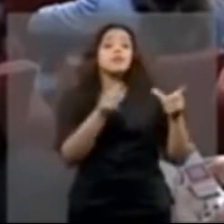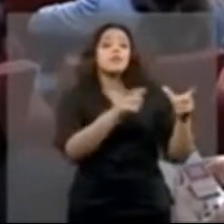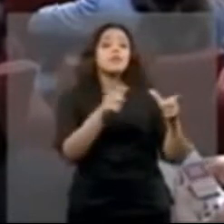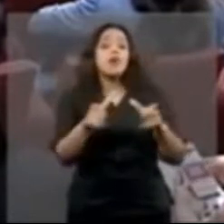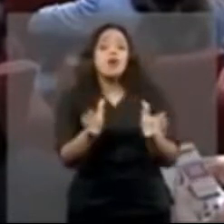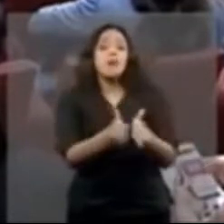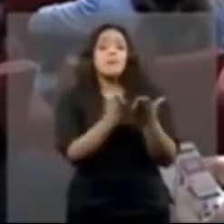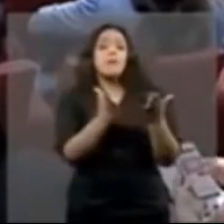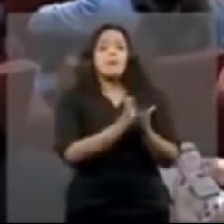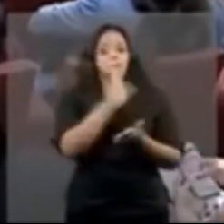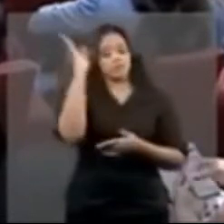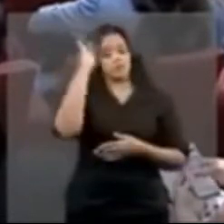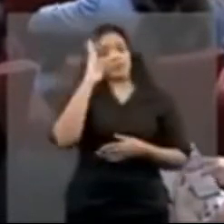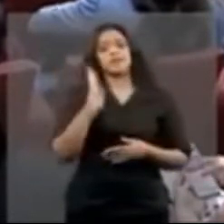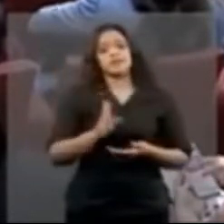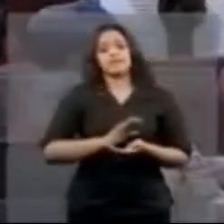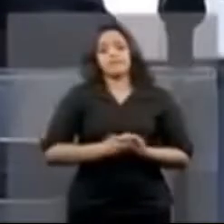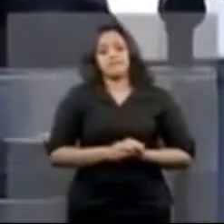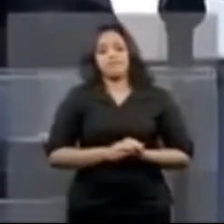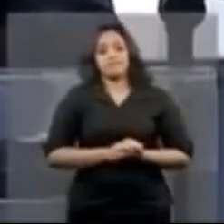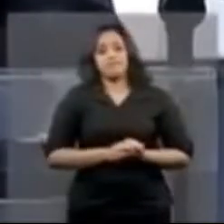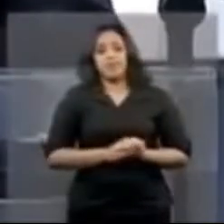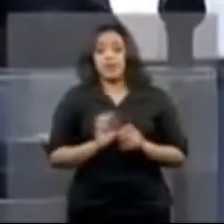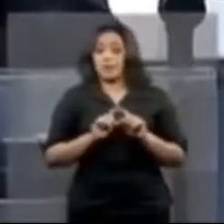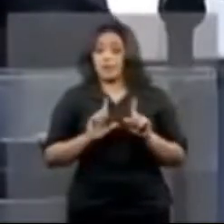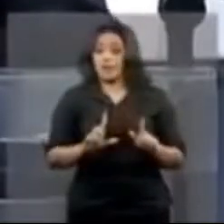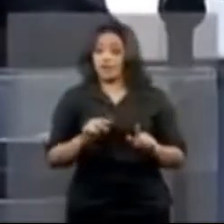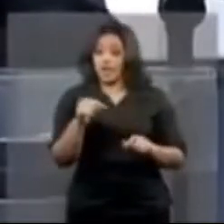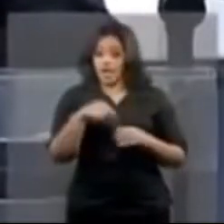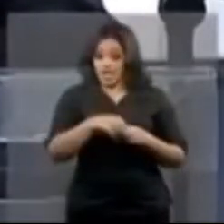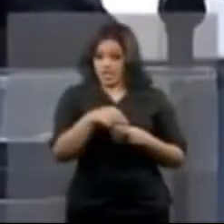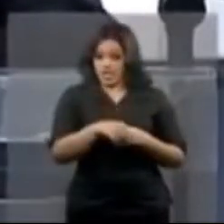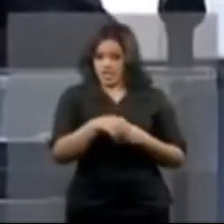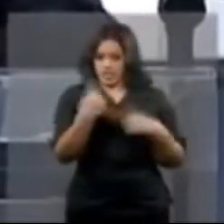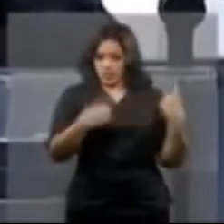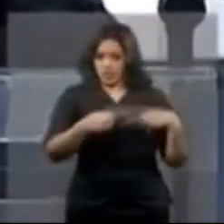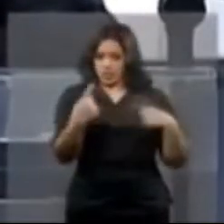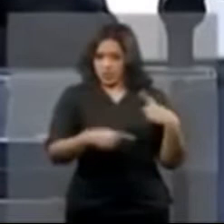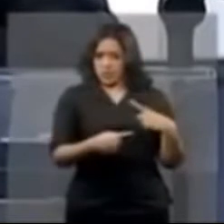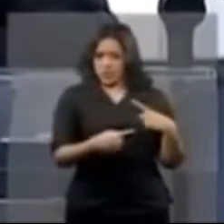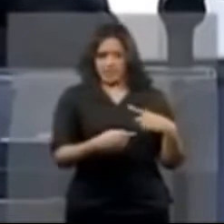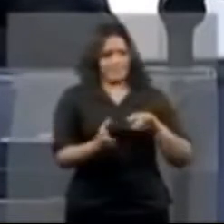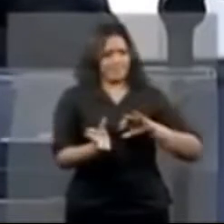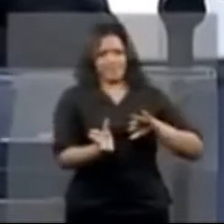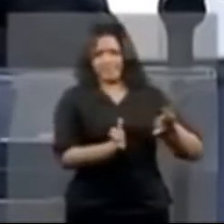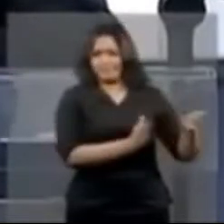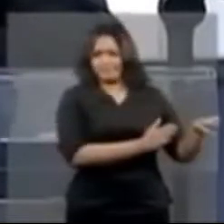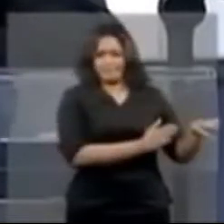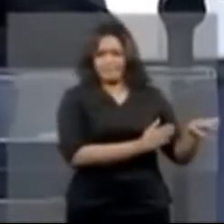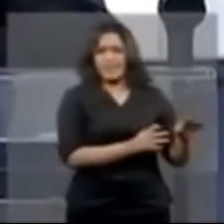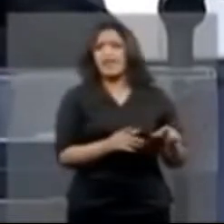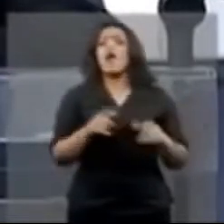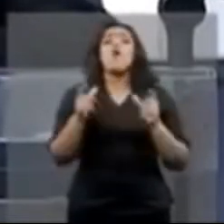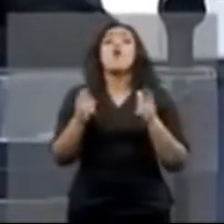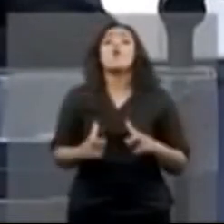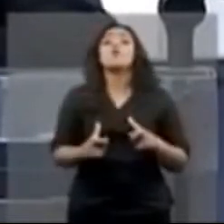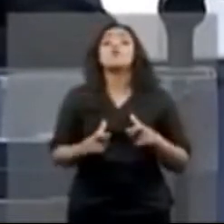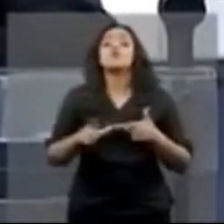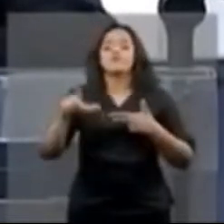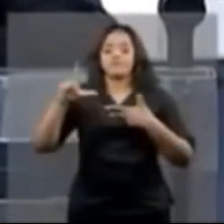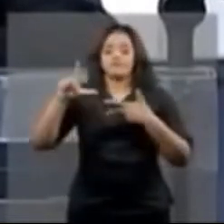pobres do Brasil. Mas isso não é matéria para ser discutida nessa Suprema Corte, e sim no